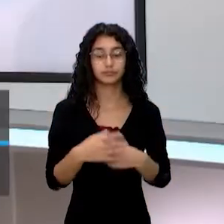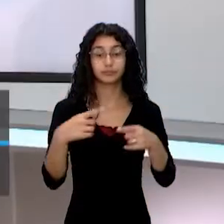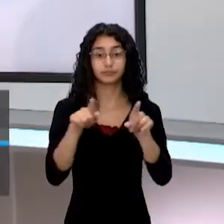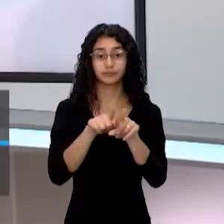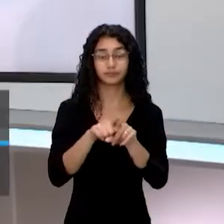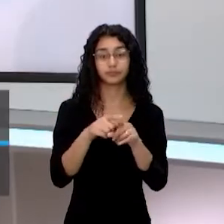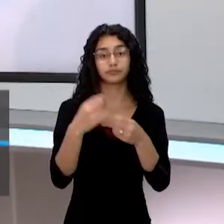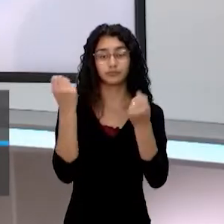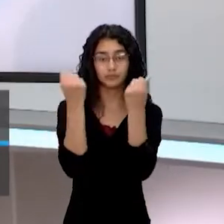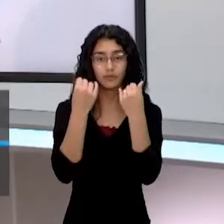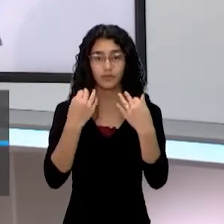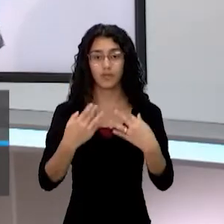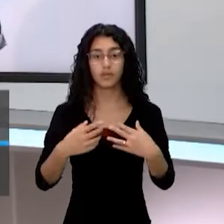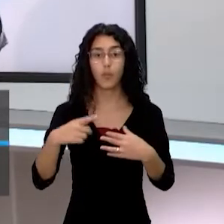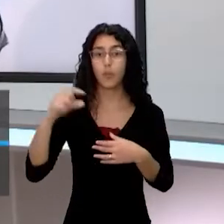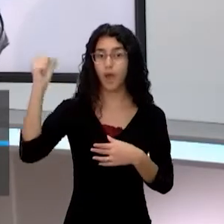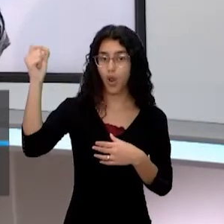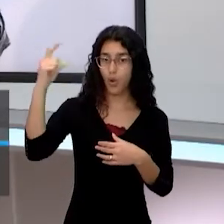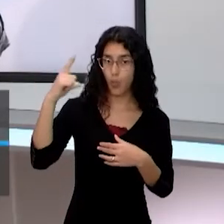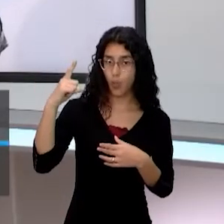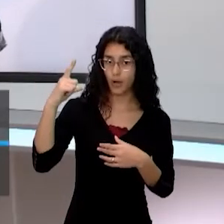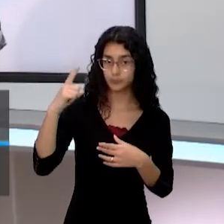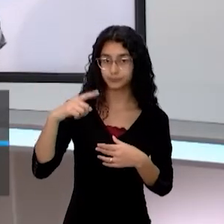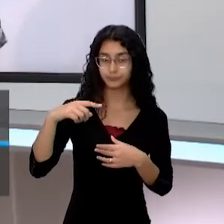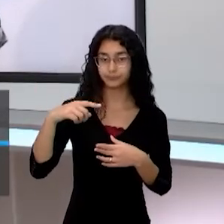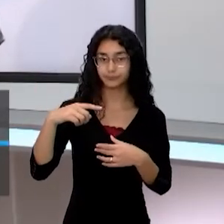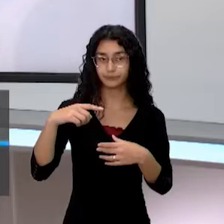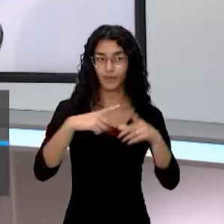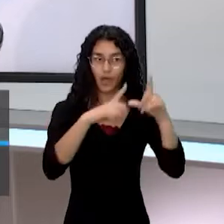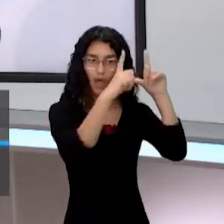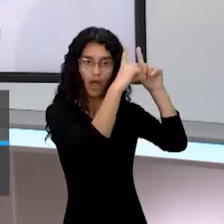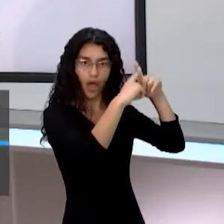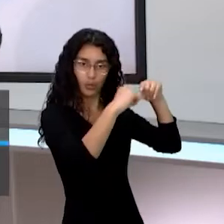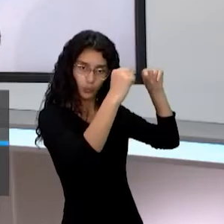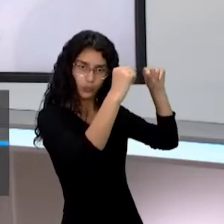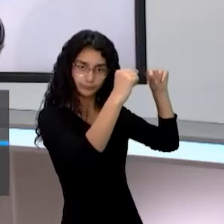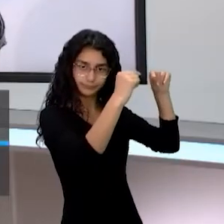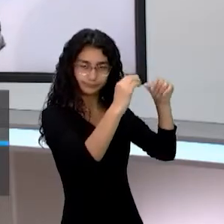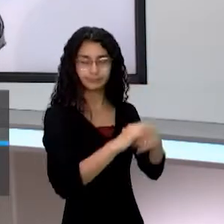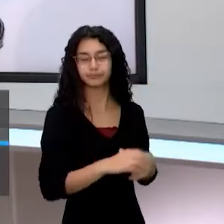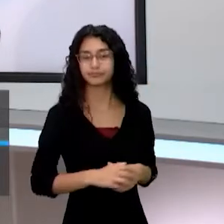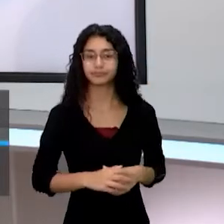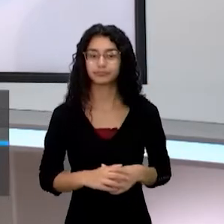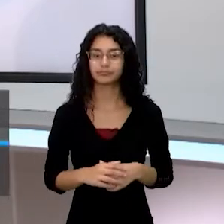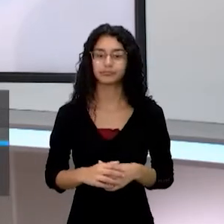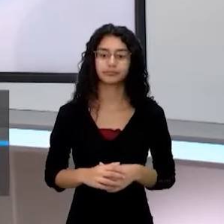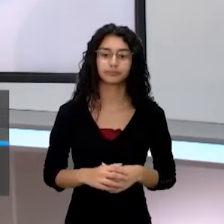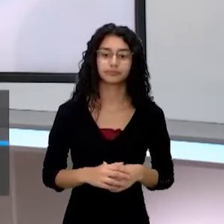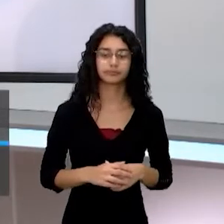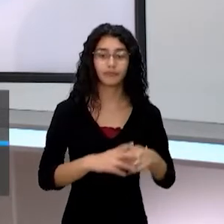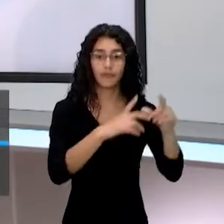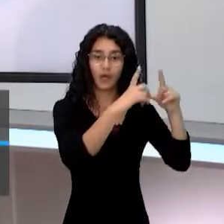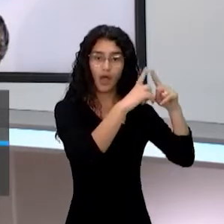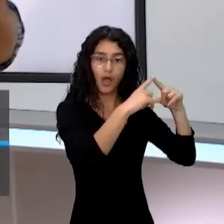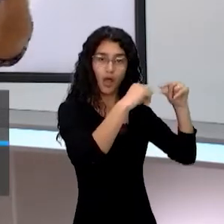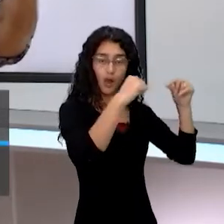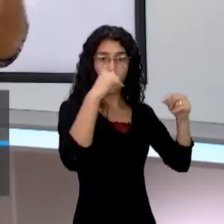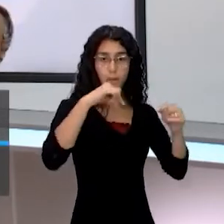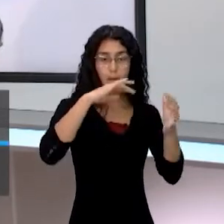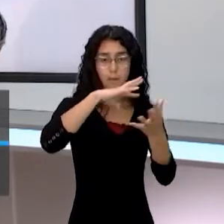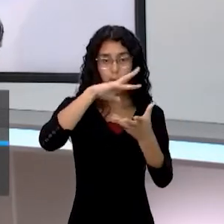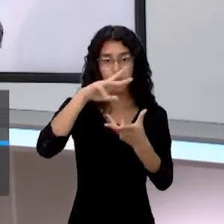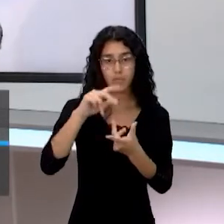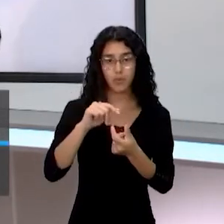tem explicação com relação à Lua, né? Nosso satélite natural, né? Que aí tem muitas teorias que falam que a Lua estaria junto com a Terra, e